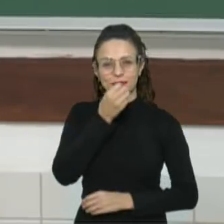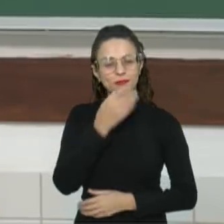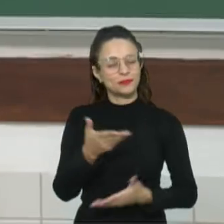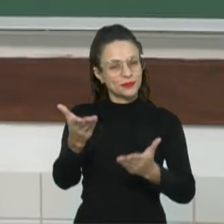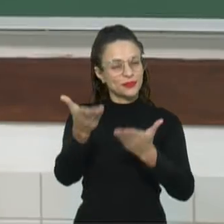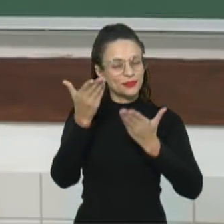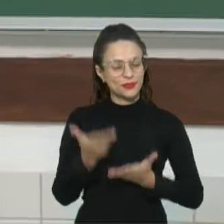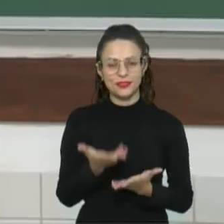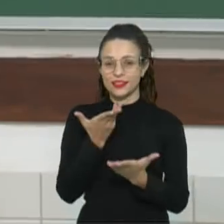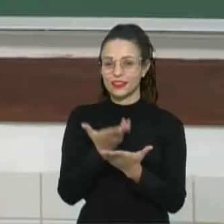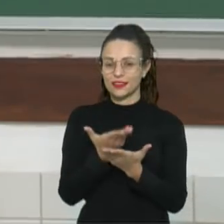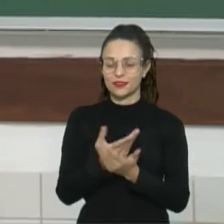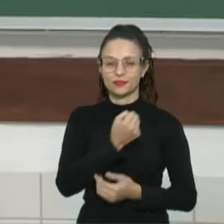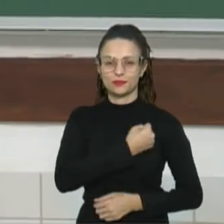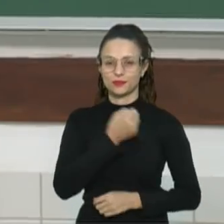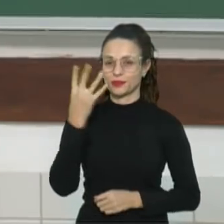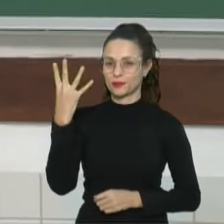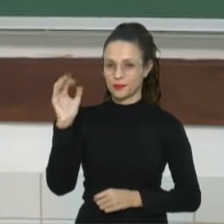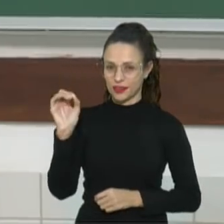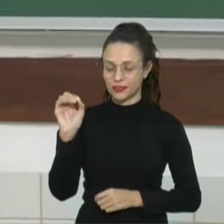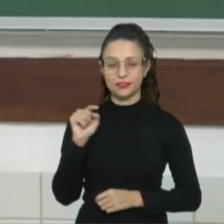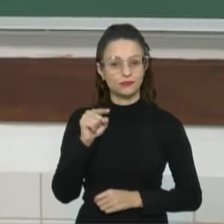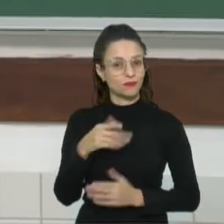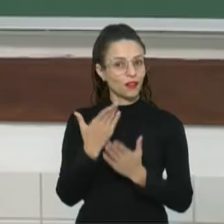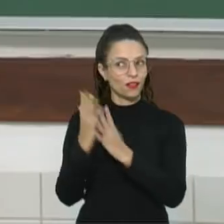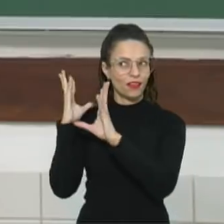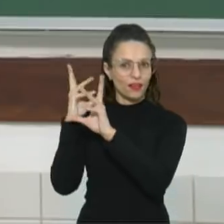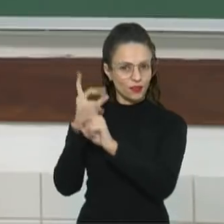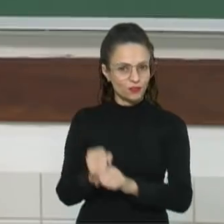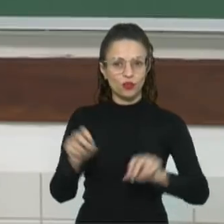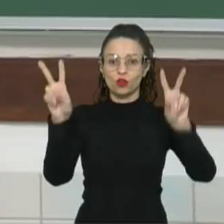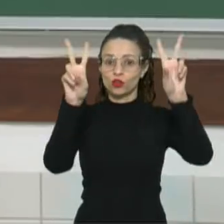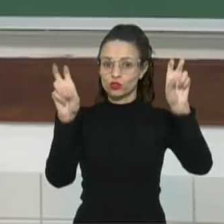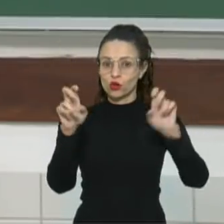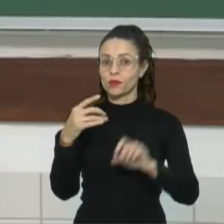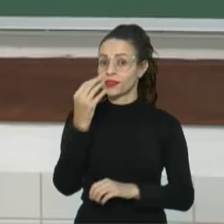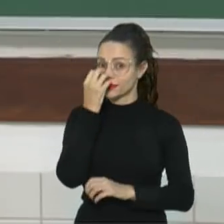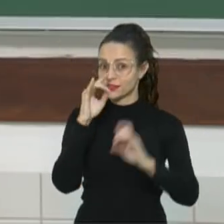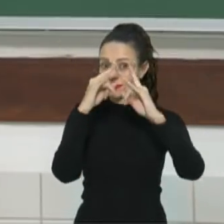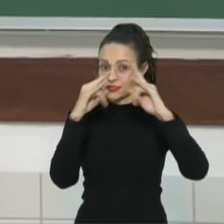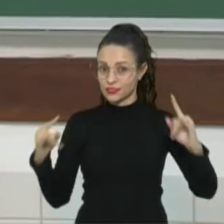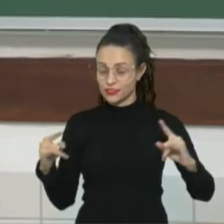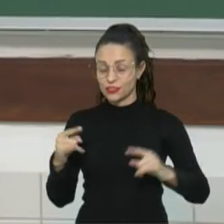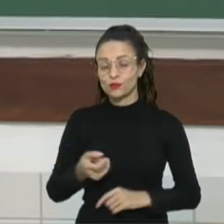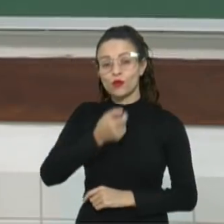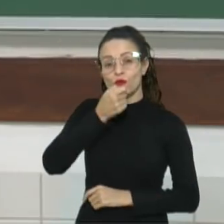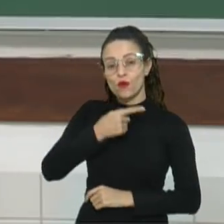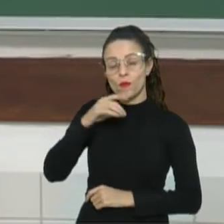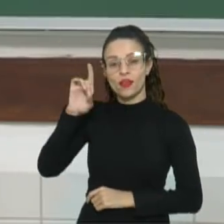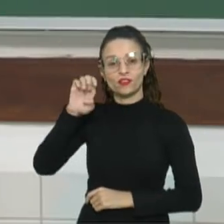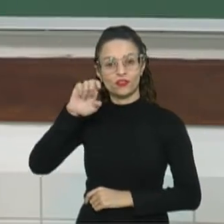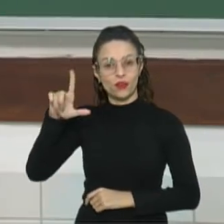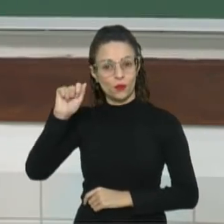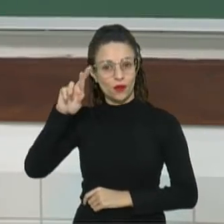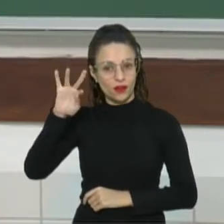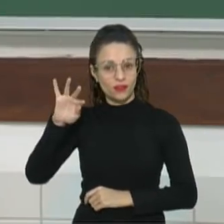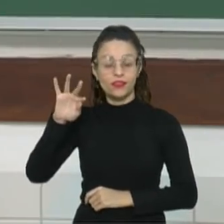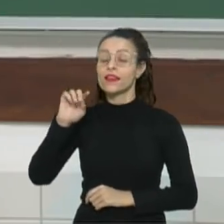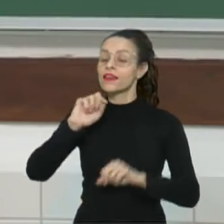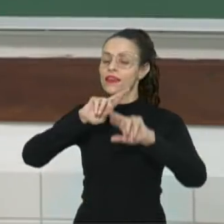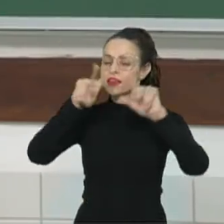sejam bem-vindos à aula 40, uma aula de revisão. Vamos falar sobre circo, comédia dell'arte,